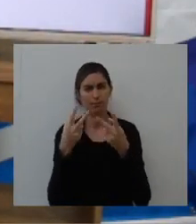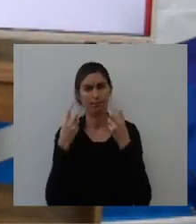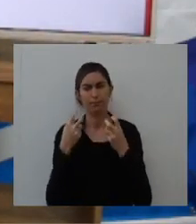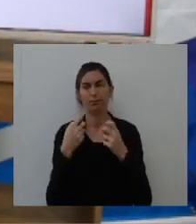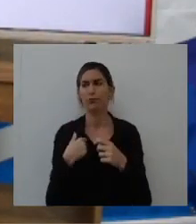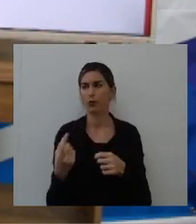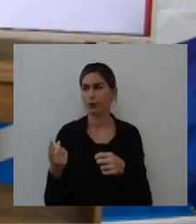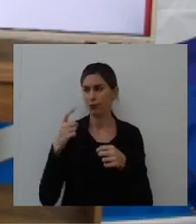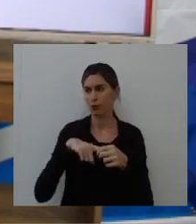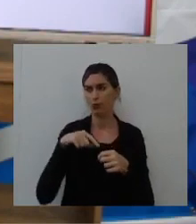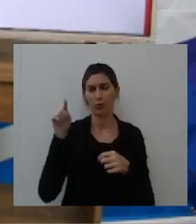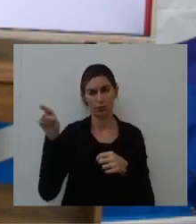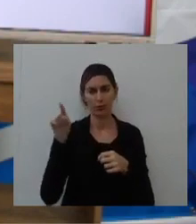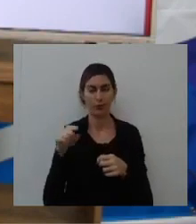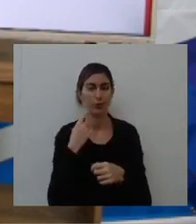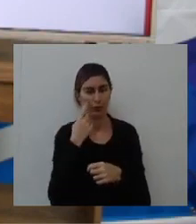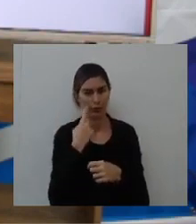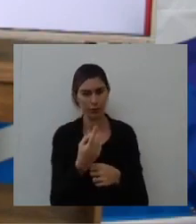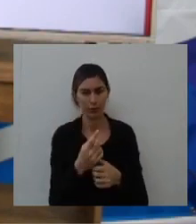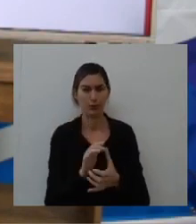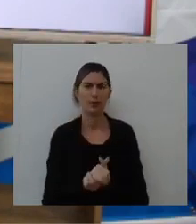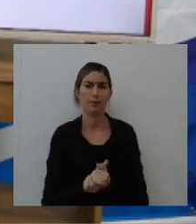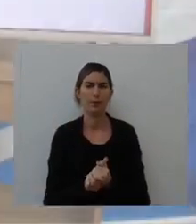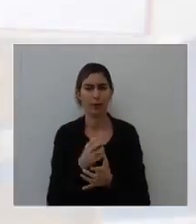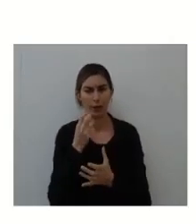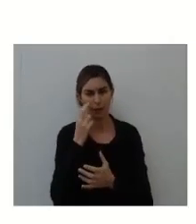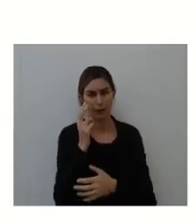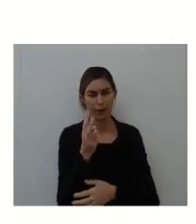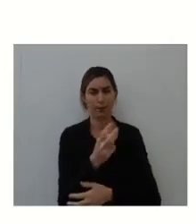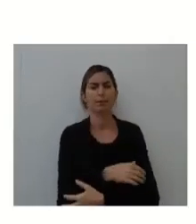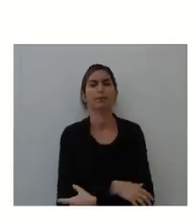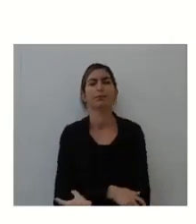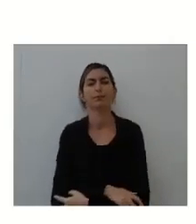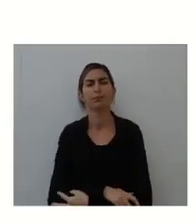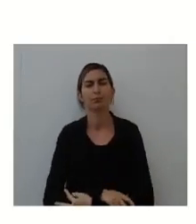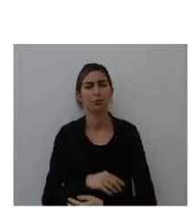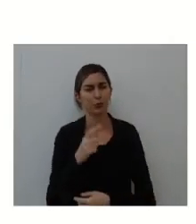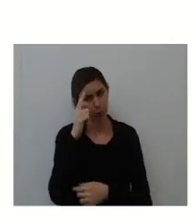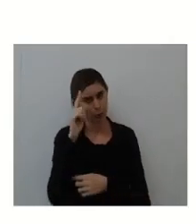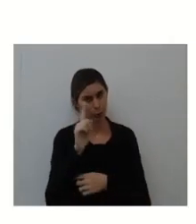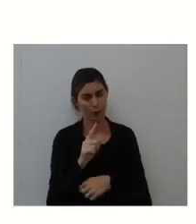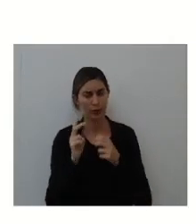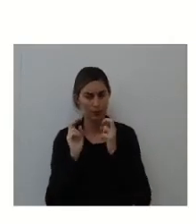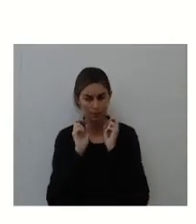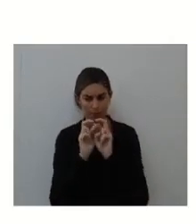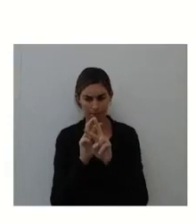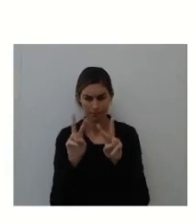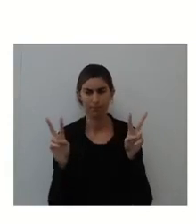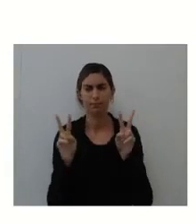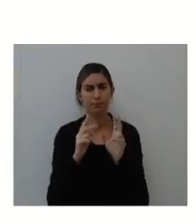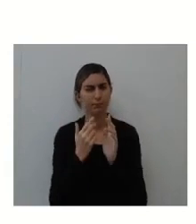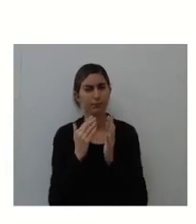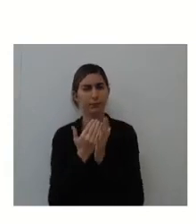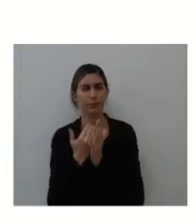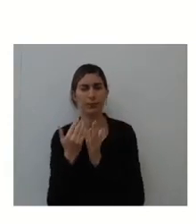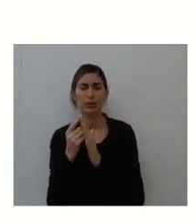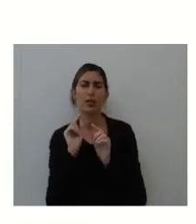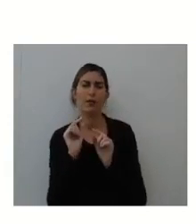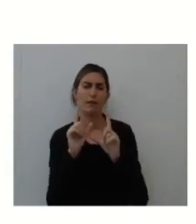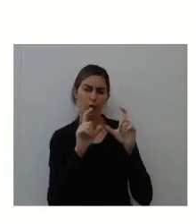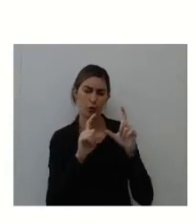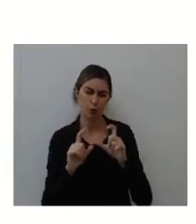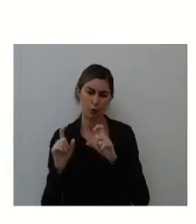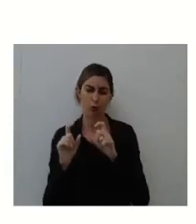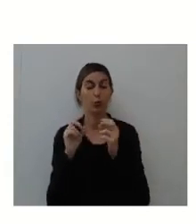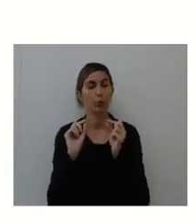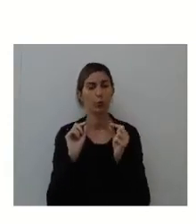eu vou voltar aqui para a gente dar uma olhada. Olha só. Não sei se vocês observaram, mas as fotos,